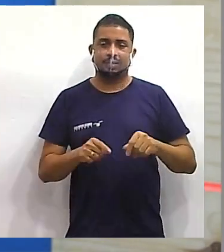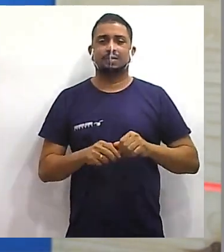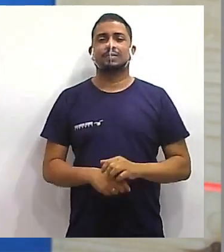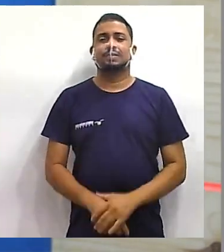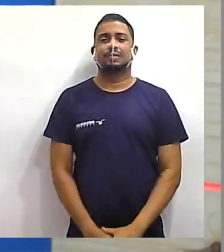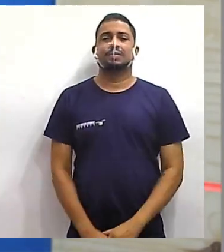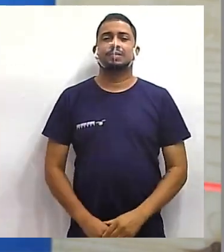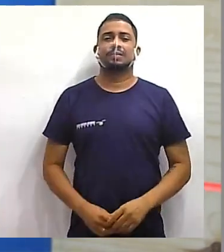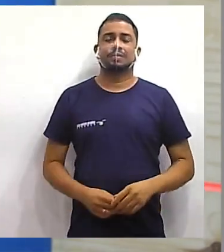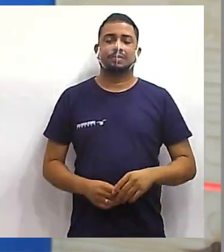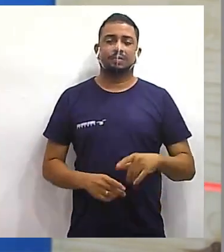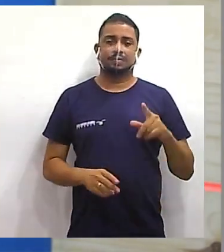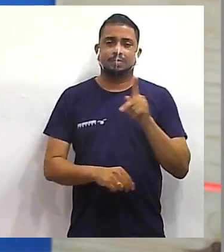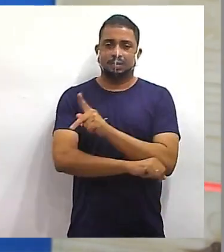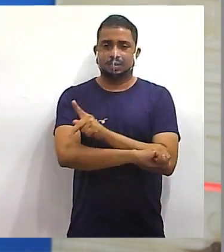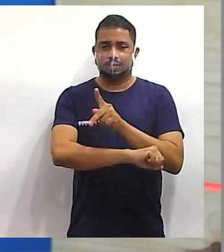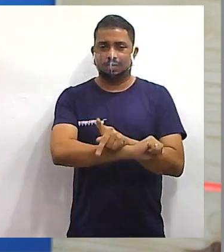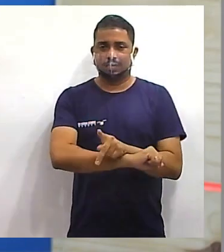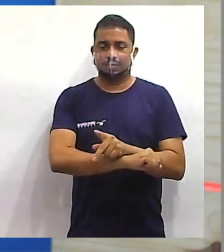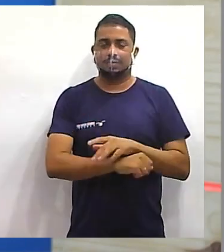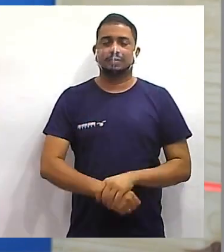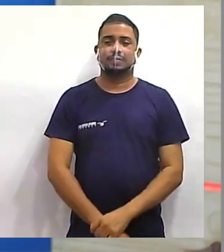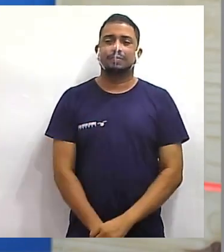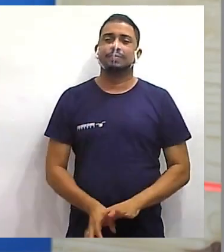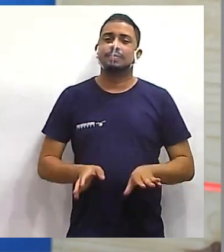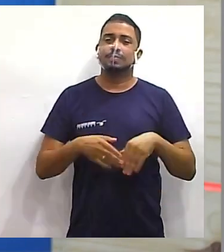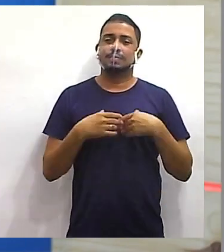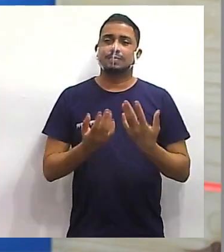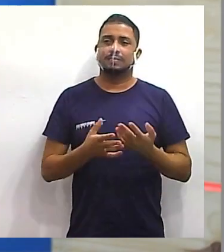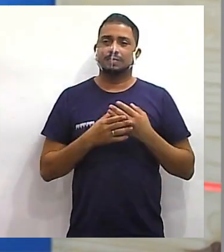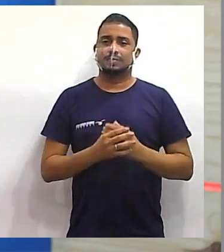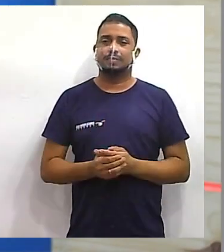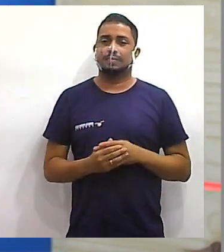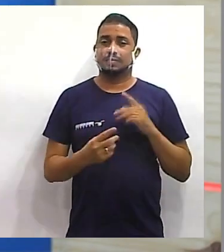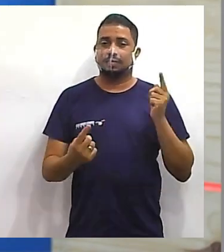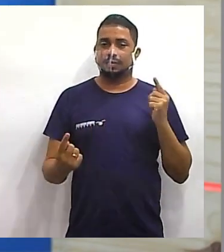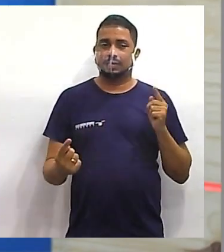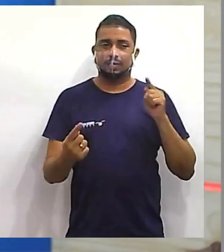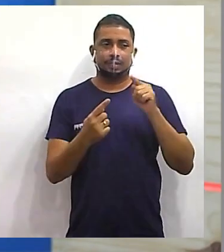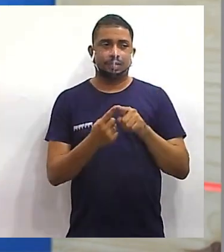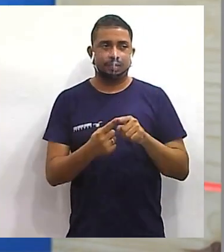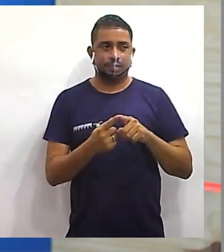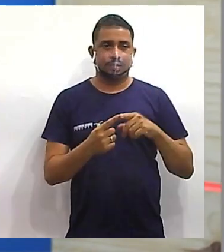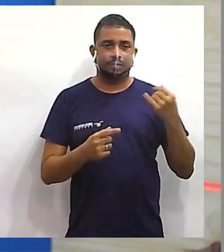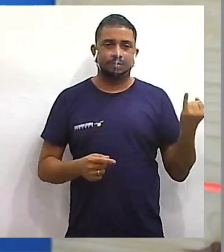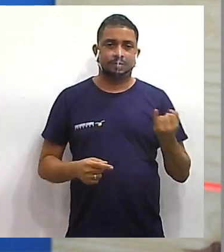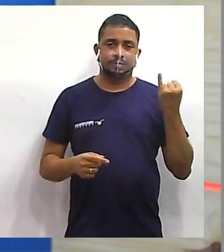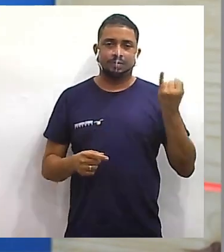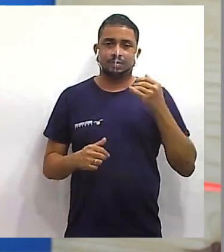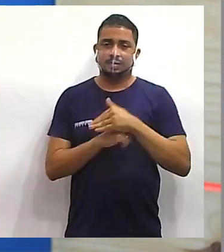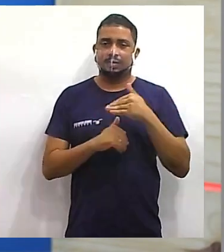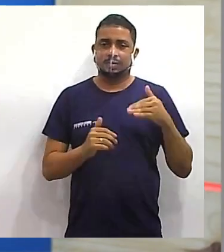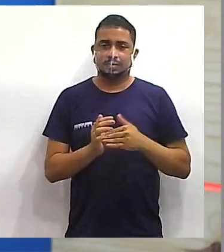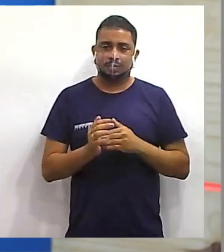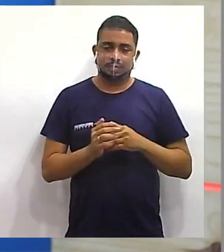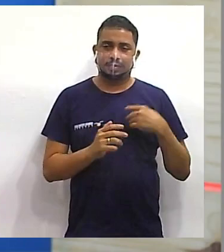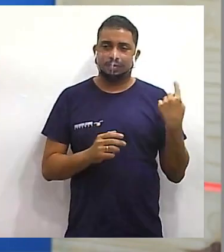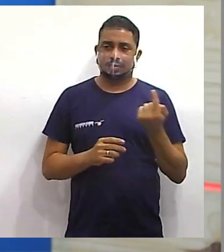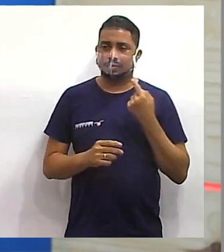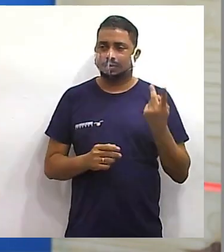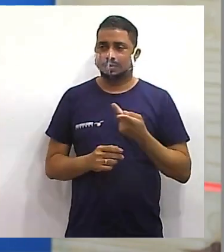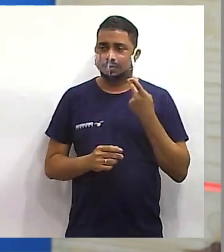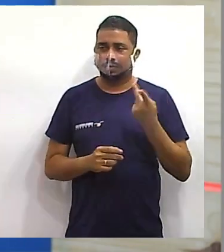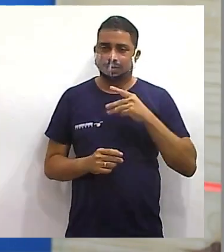os projetos pedagógicos funcionam. E aí, o objetivo fundamental de tudo isso que a gente está falando,